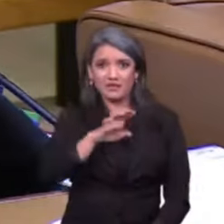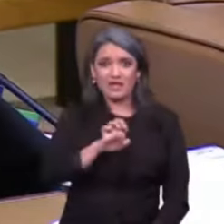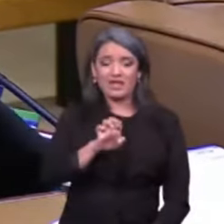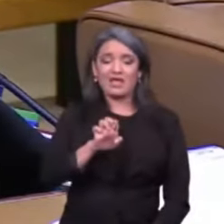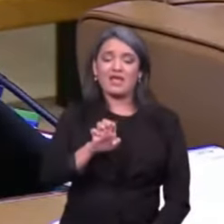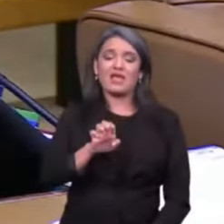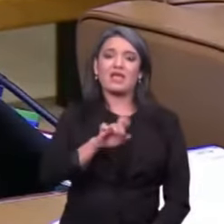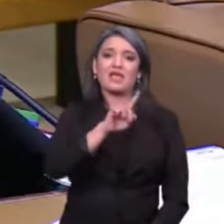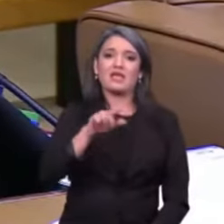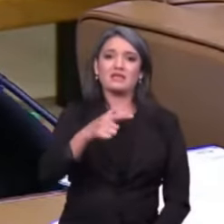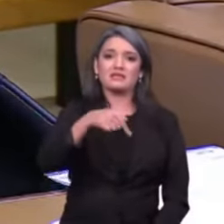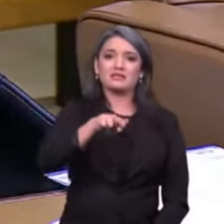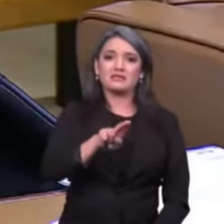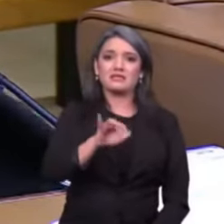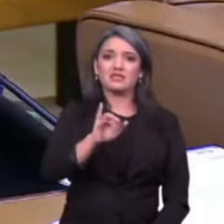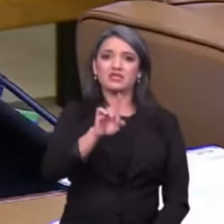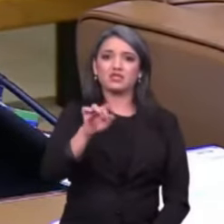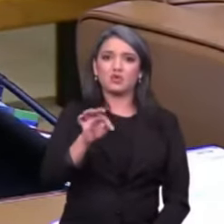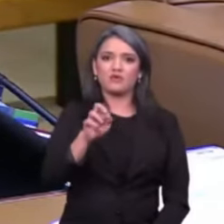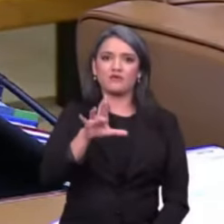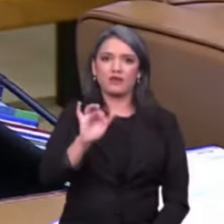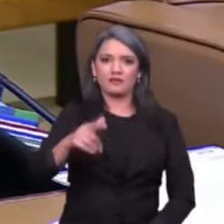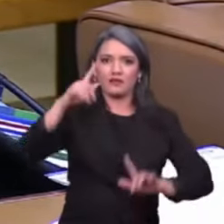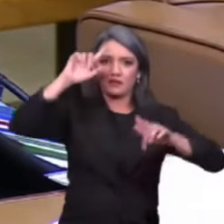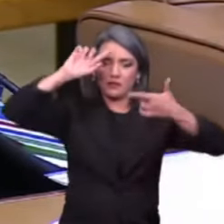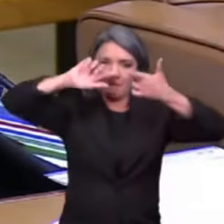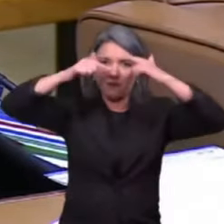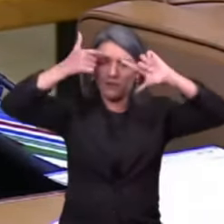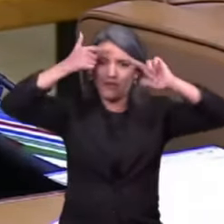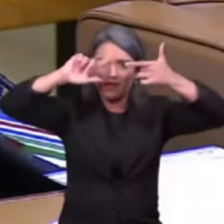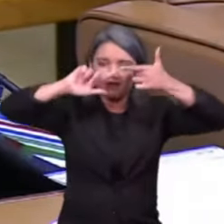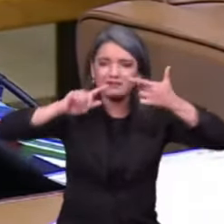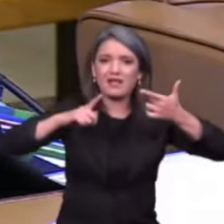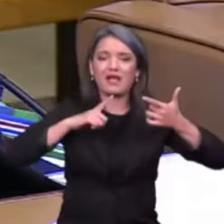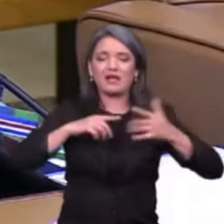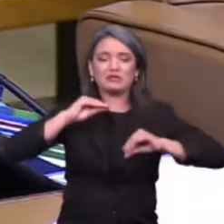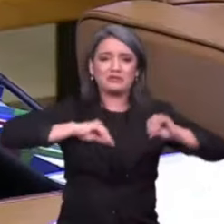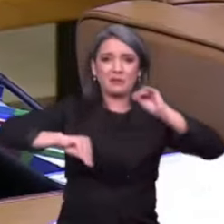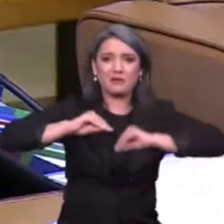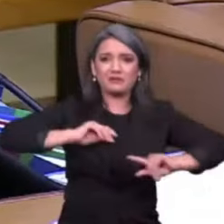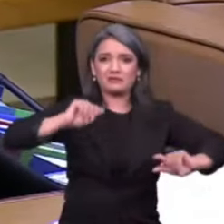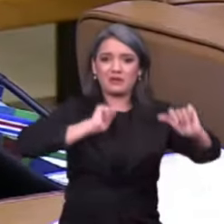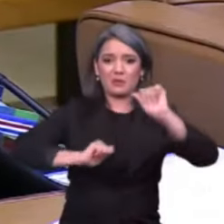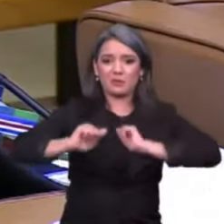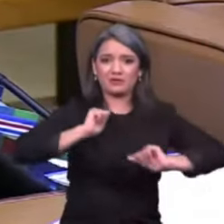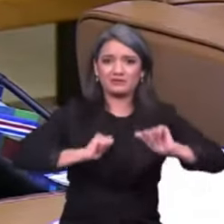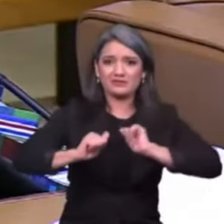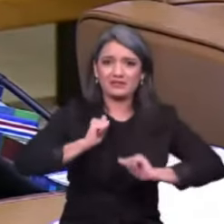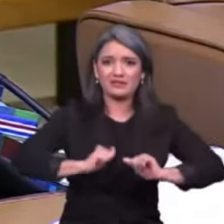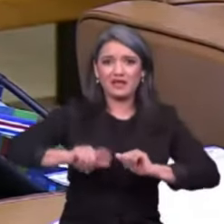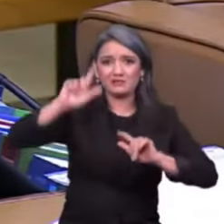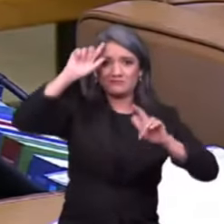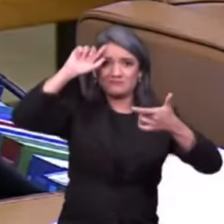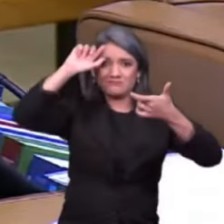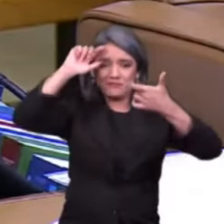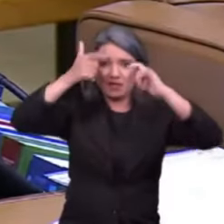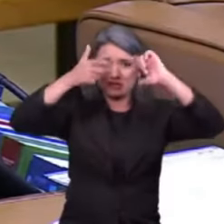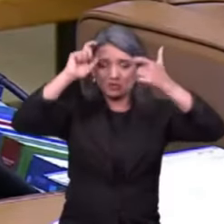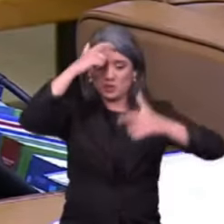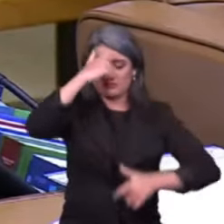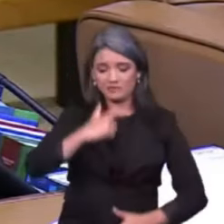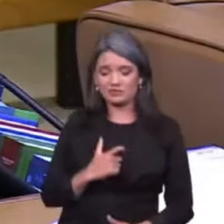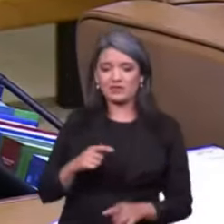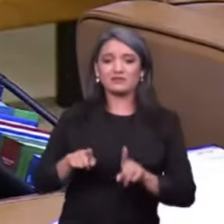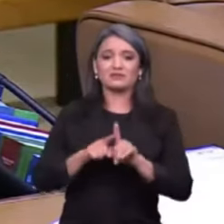outras psicoses, bipolaridade, depressão, ansiedade, transtornos de personalidade e distúrbios na